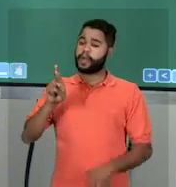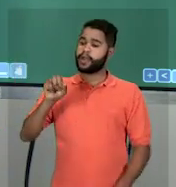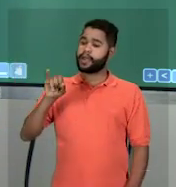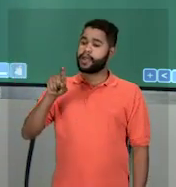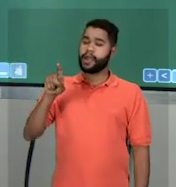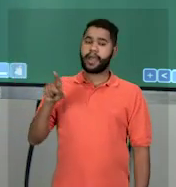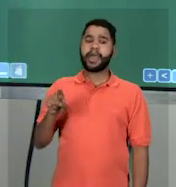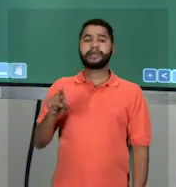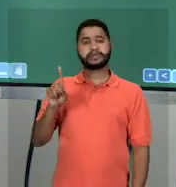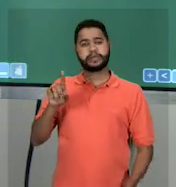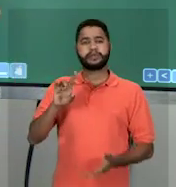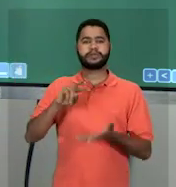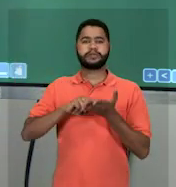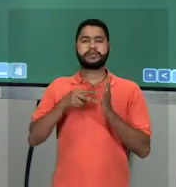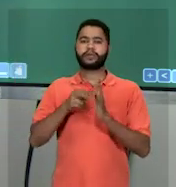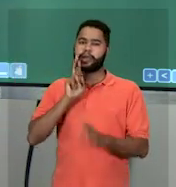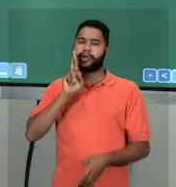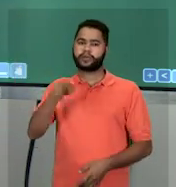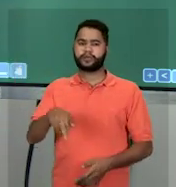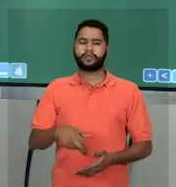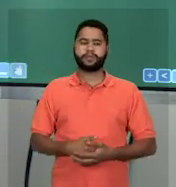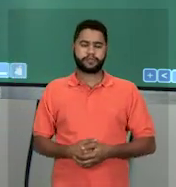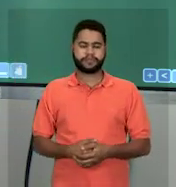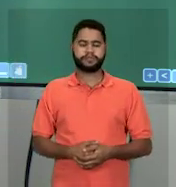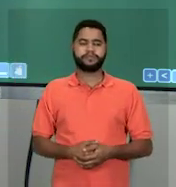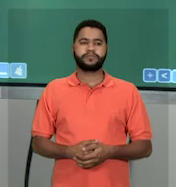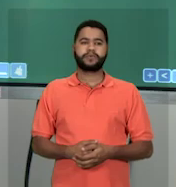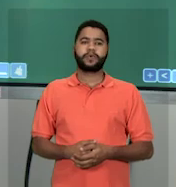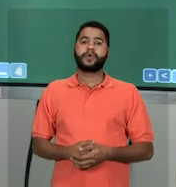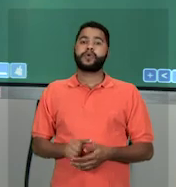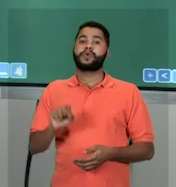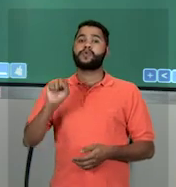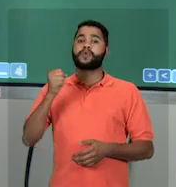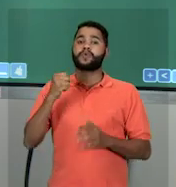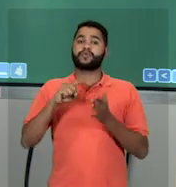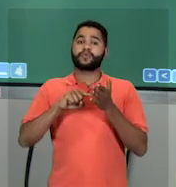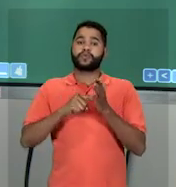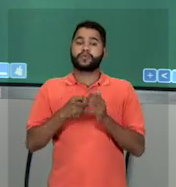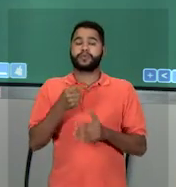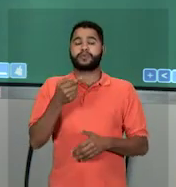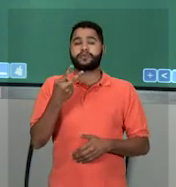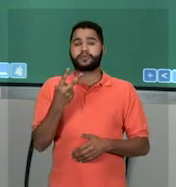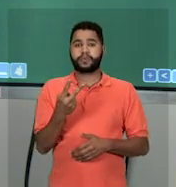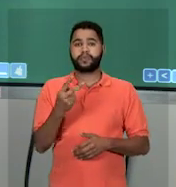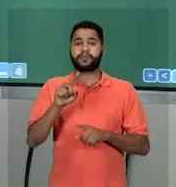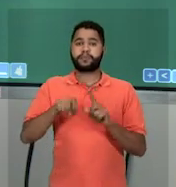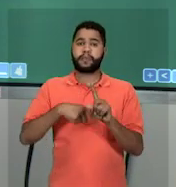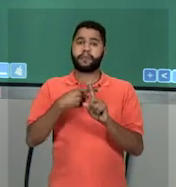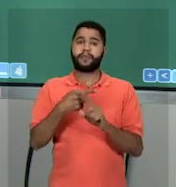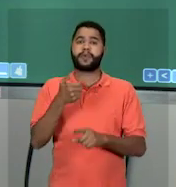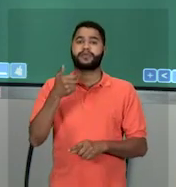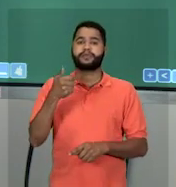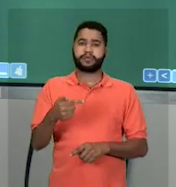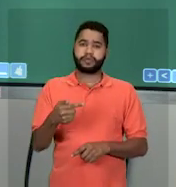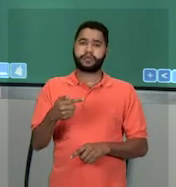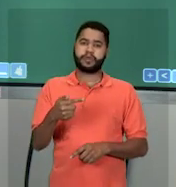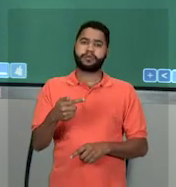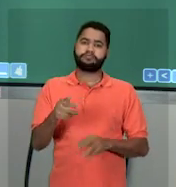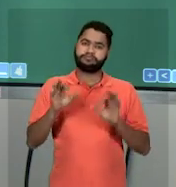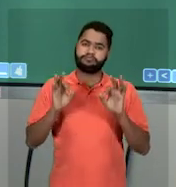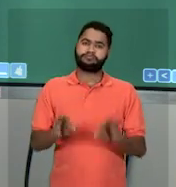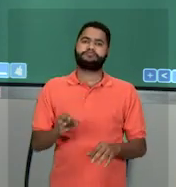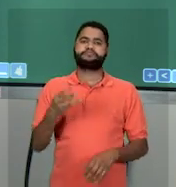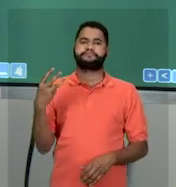sim é um número desconhecido Porque oito X2 + 17 da